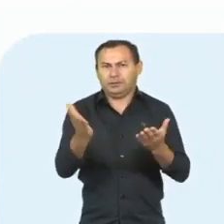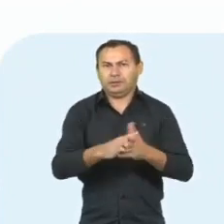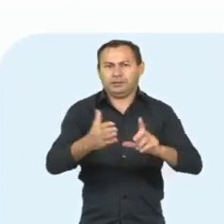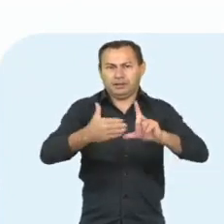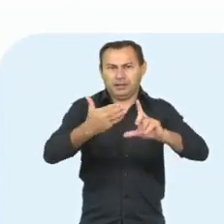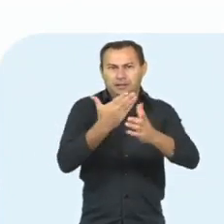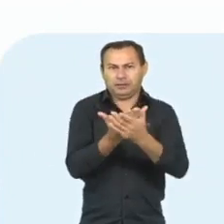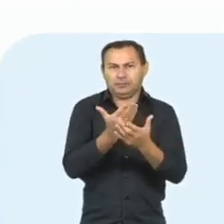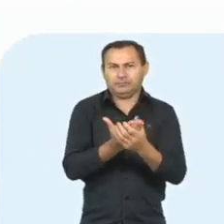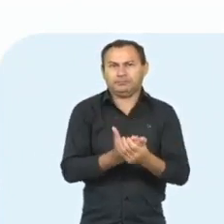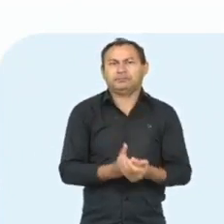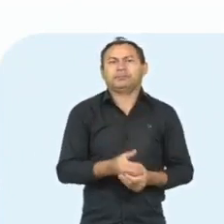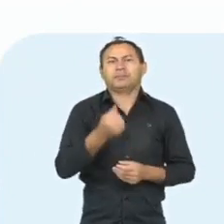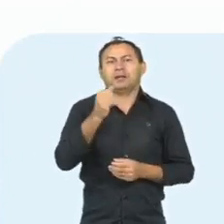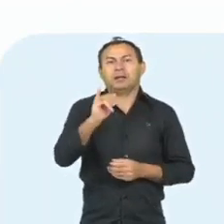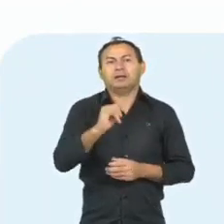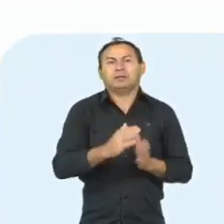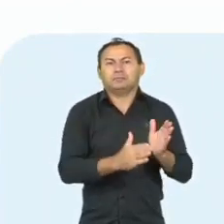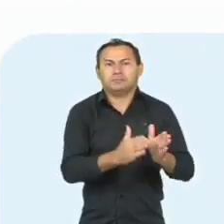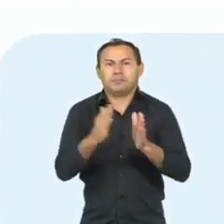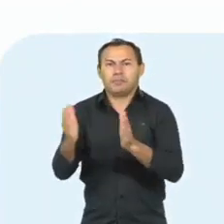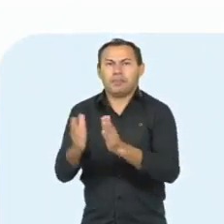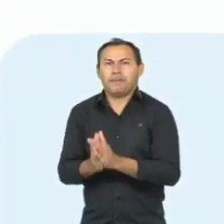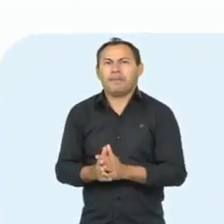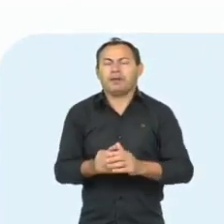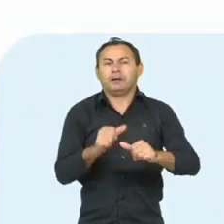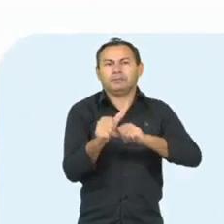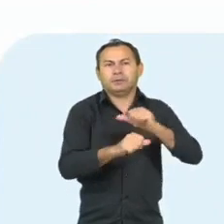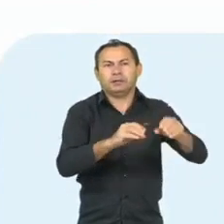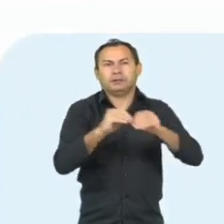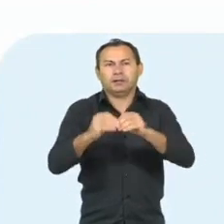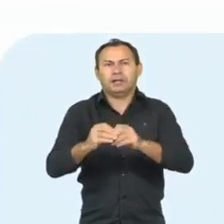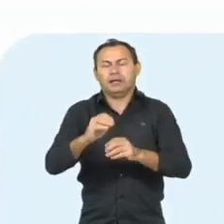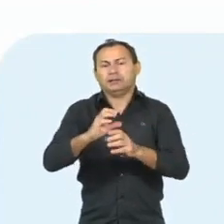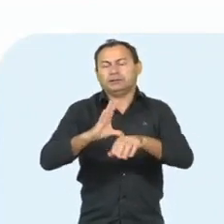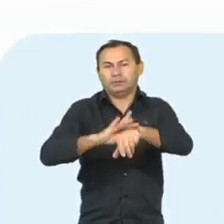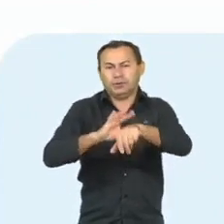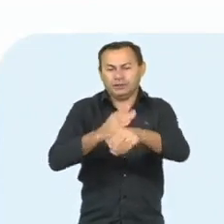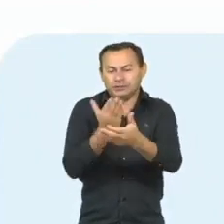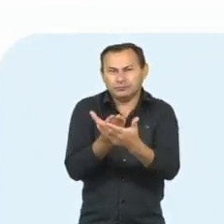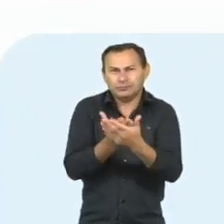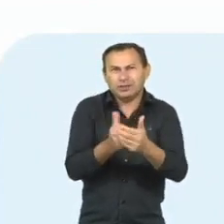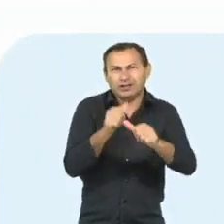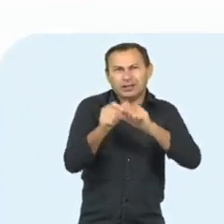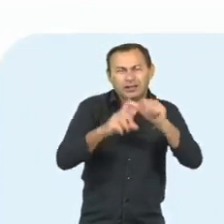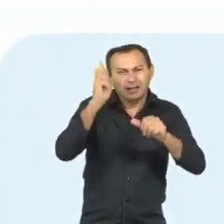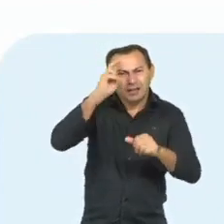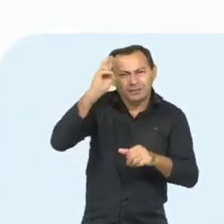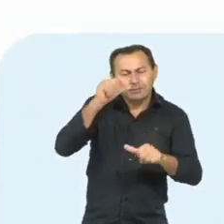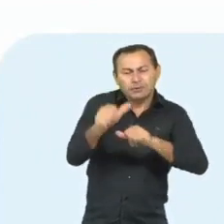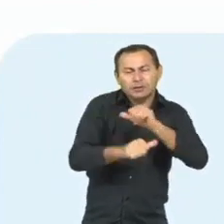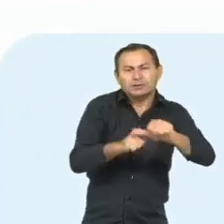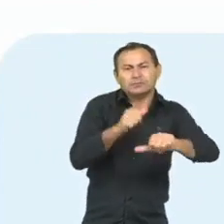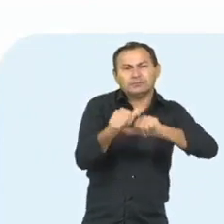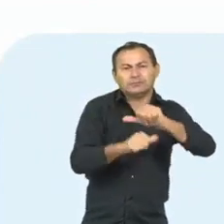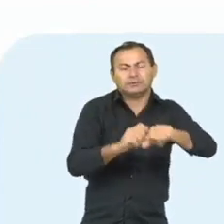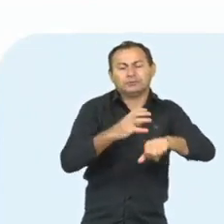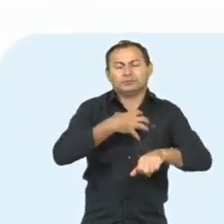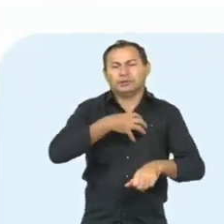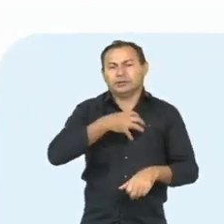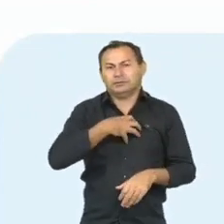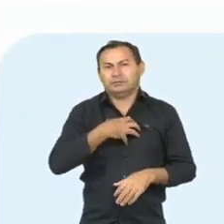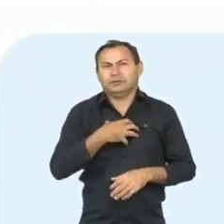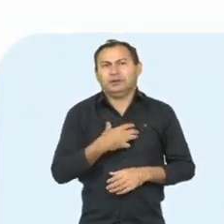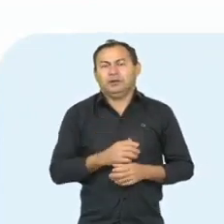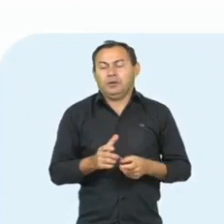teleaula. Aí, passamos para a transição epidemiológica. Lembra lá aquela modificação de um perfil com